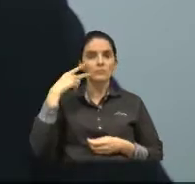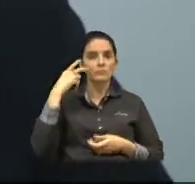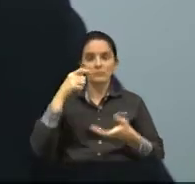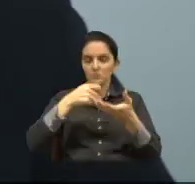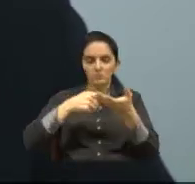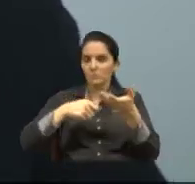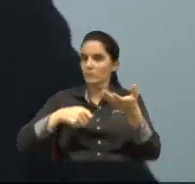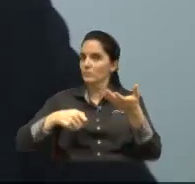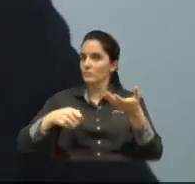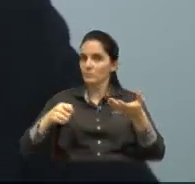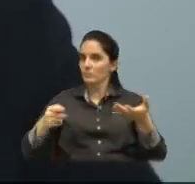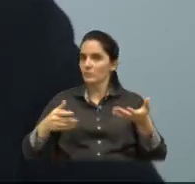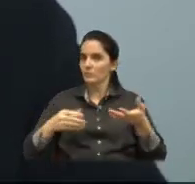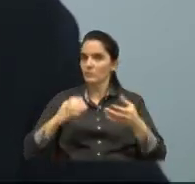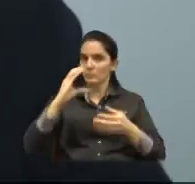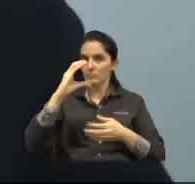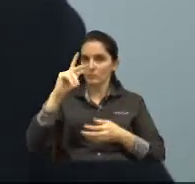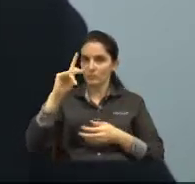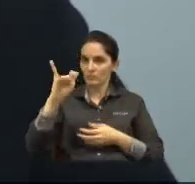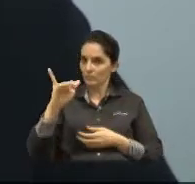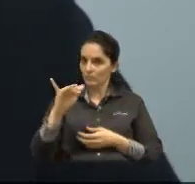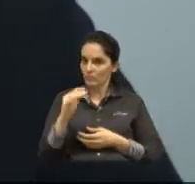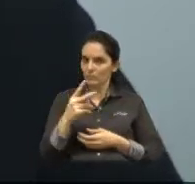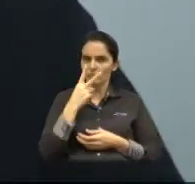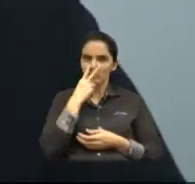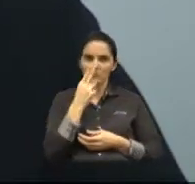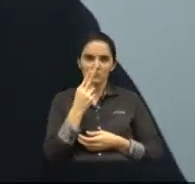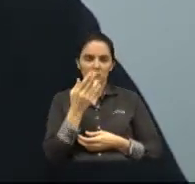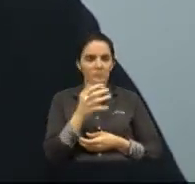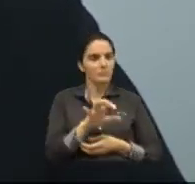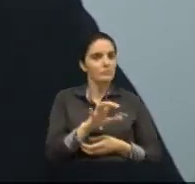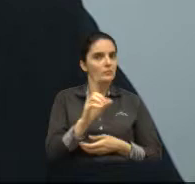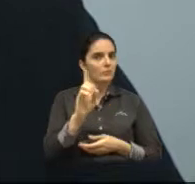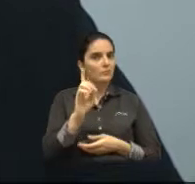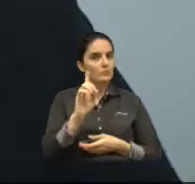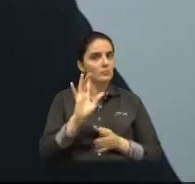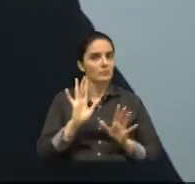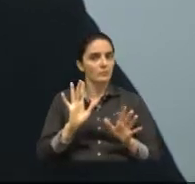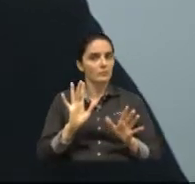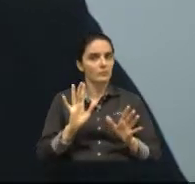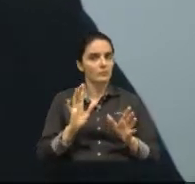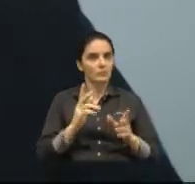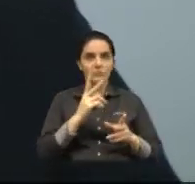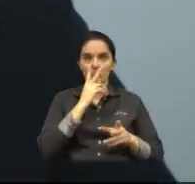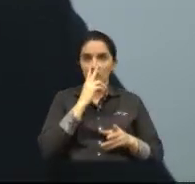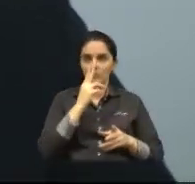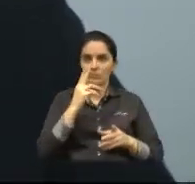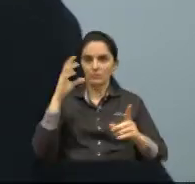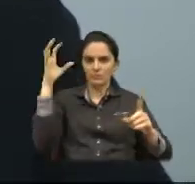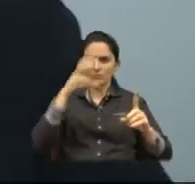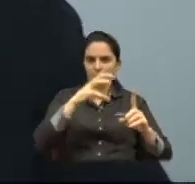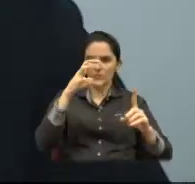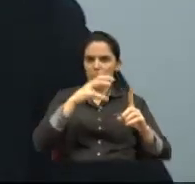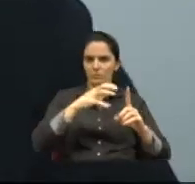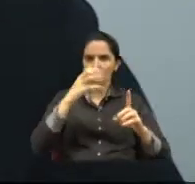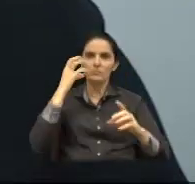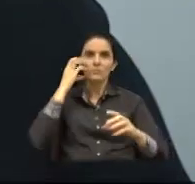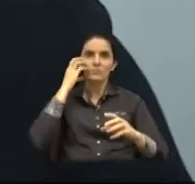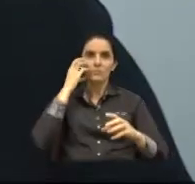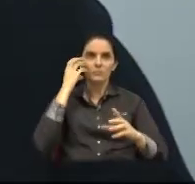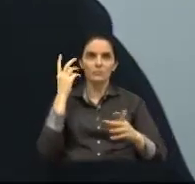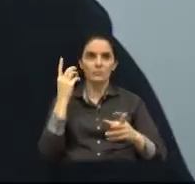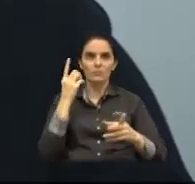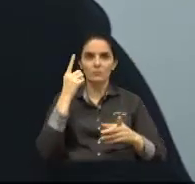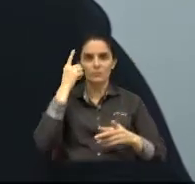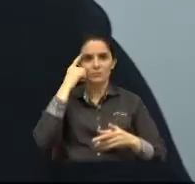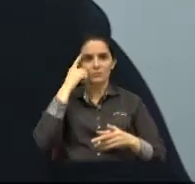requerimento da CPI, nós queremos a CPI. E parece que nós que estamos boicotando ou ameaçando o vereador Marcelo, que acho até estranho ele